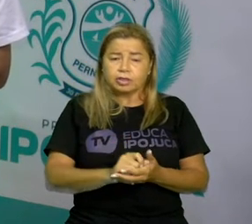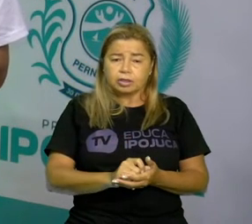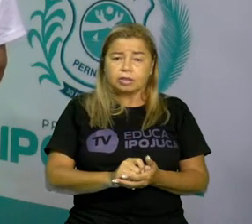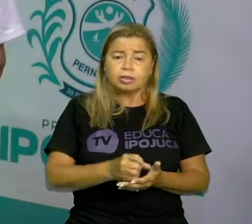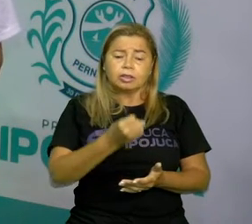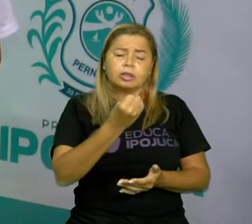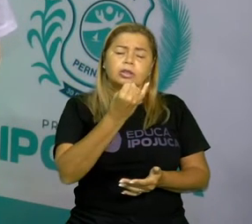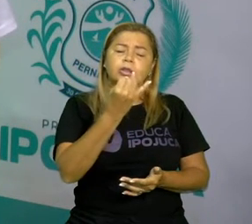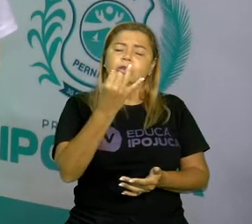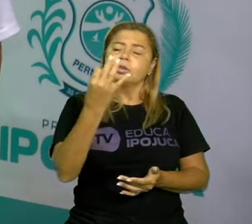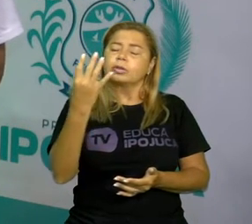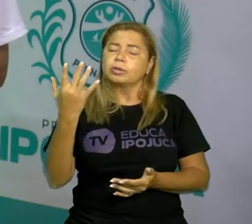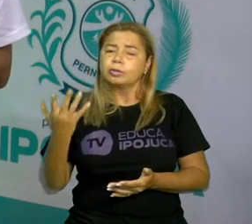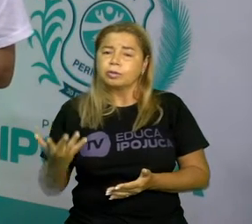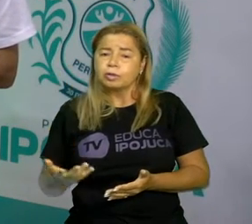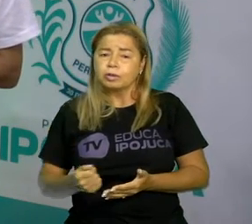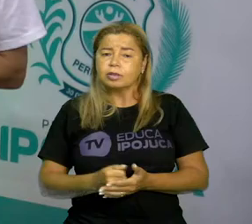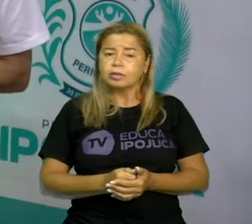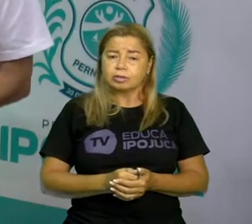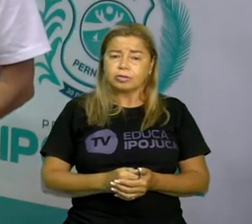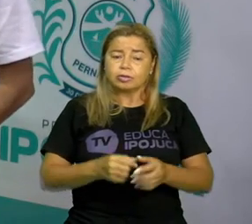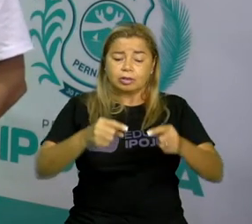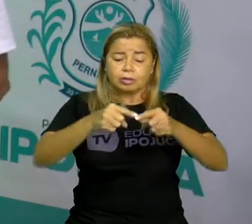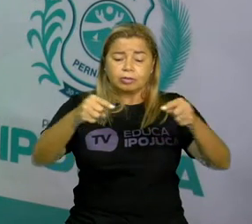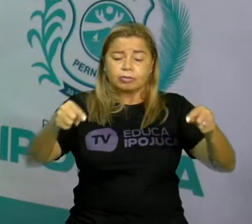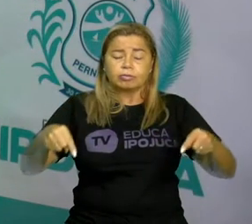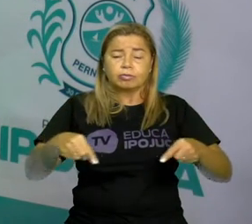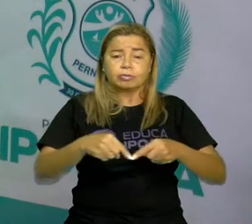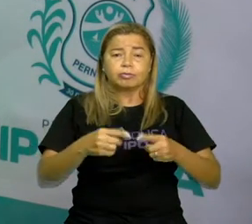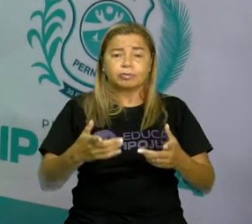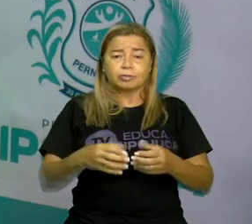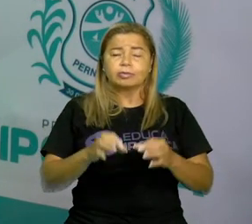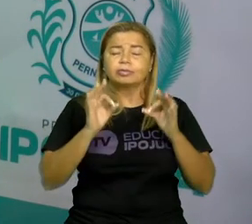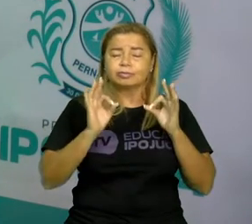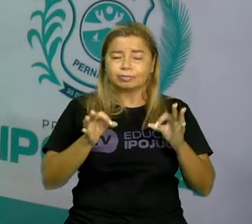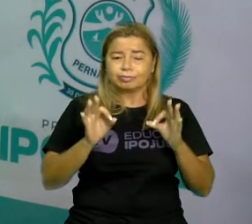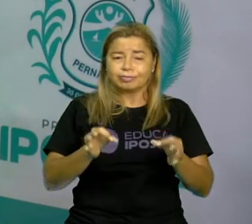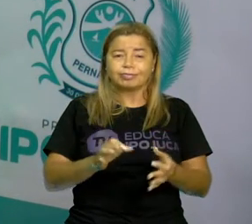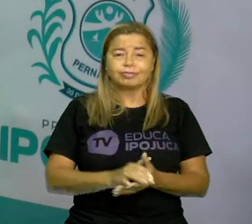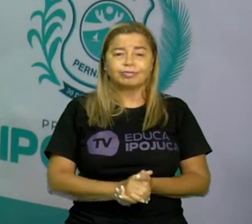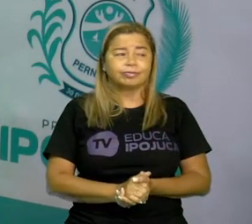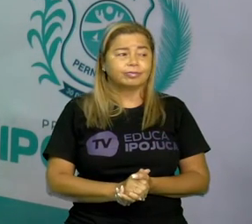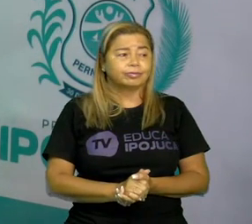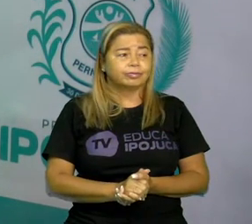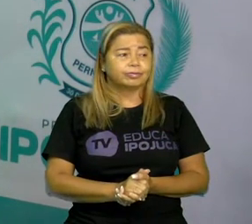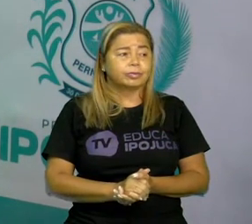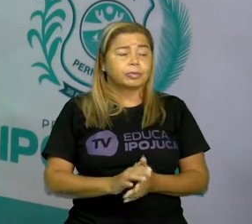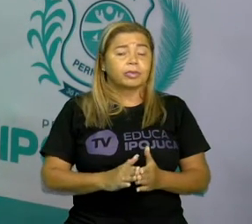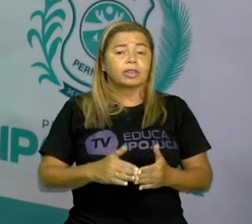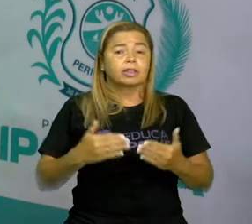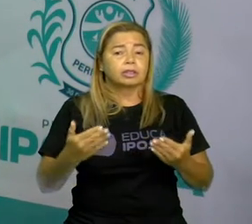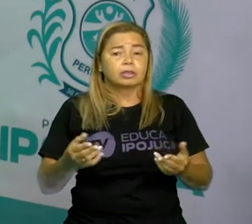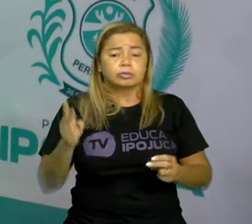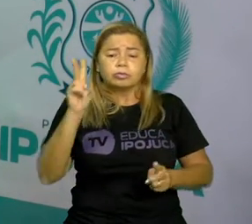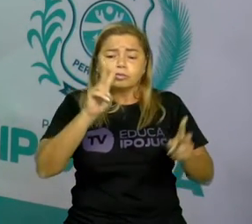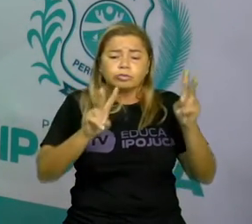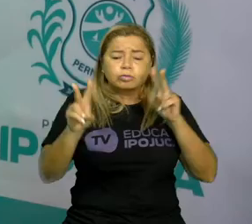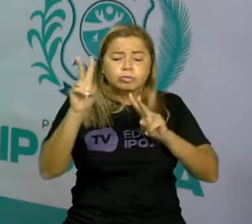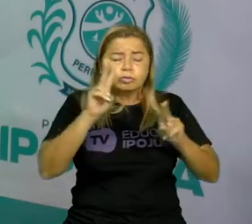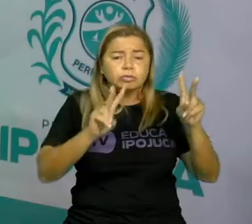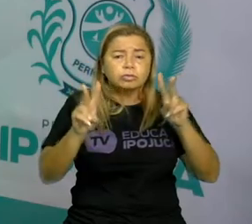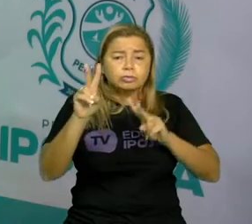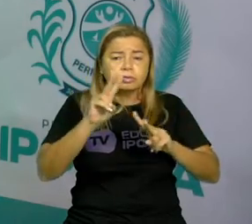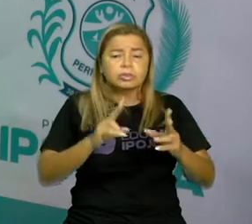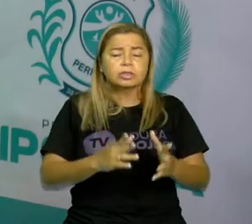número com as centenas, tá certo? Então, observe o material dourado e represente